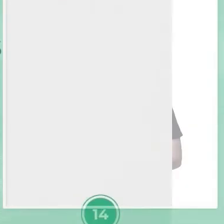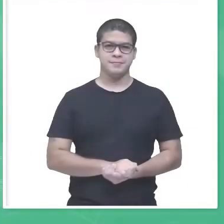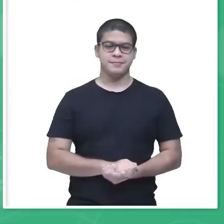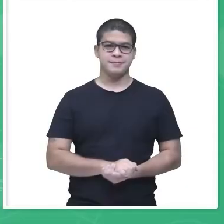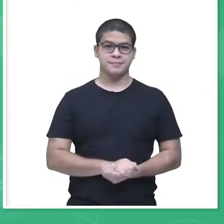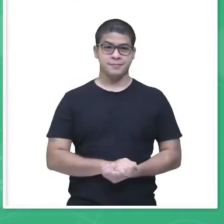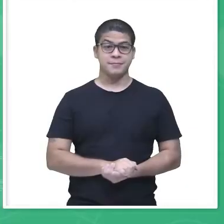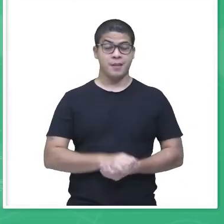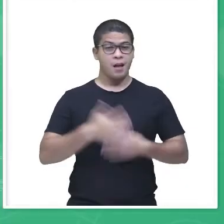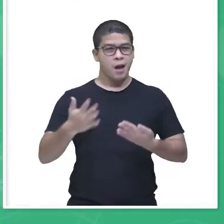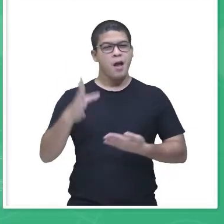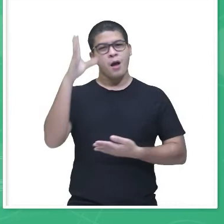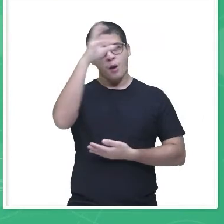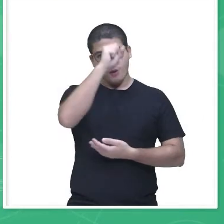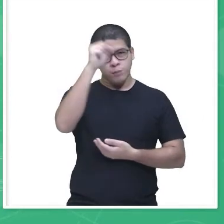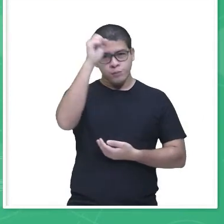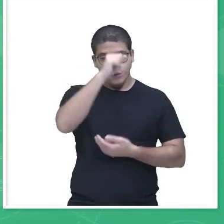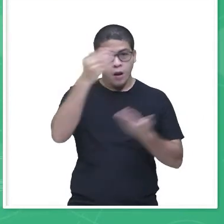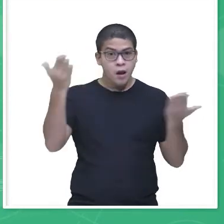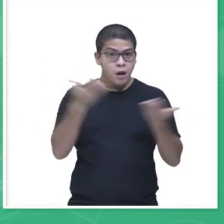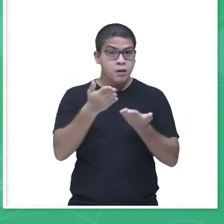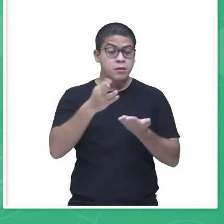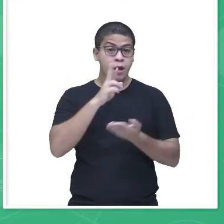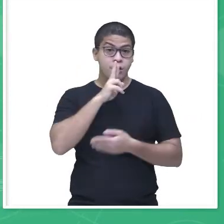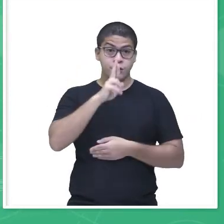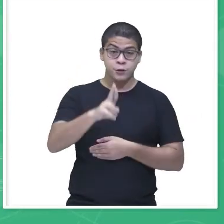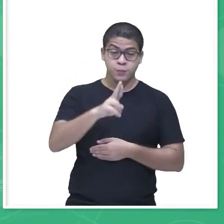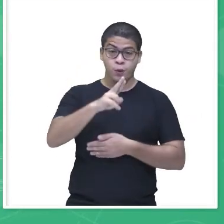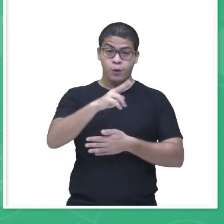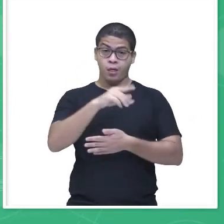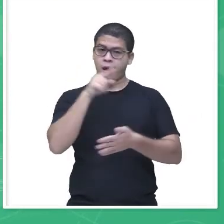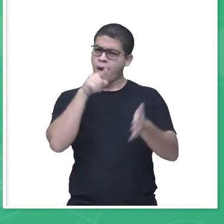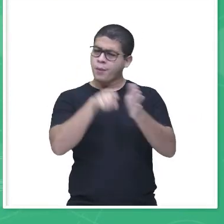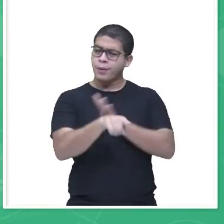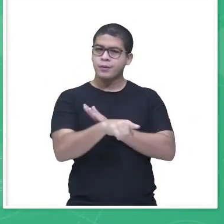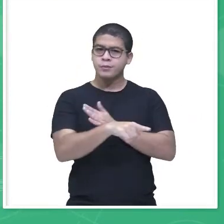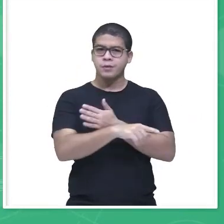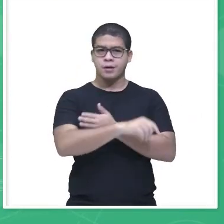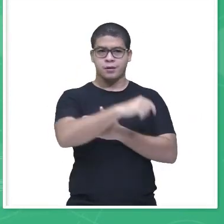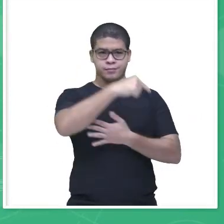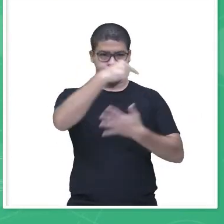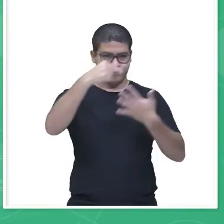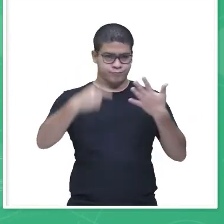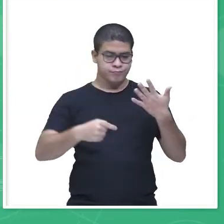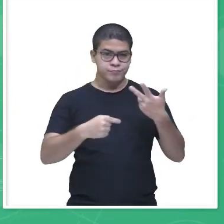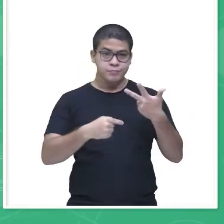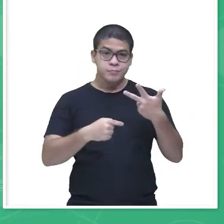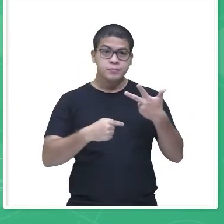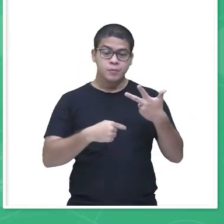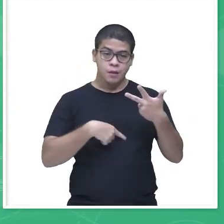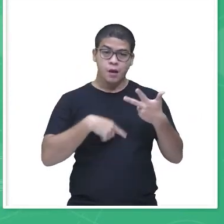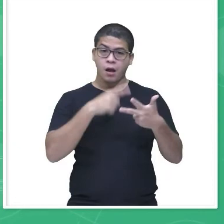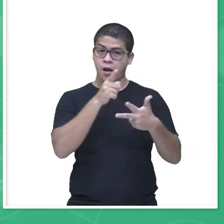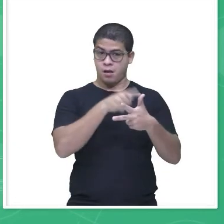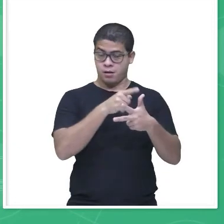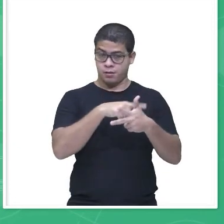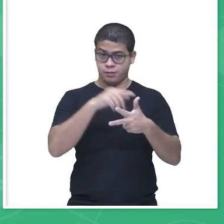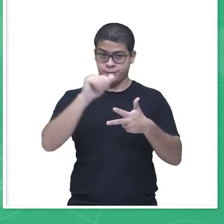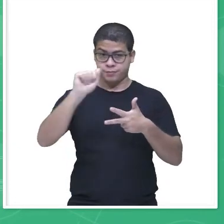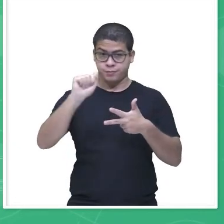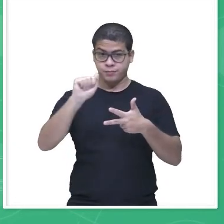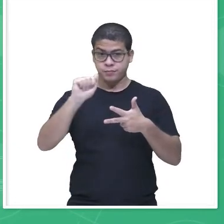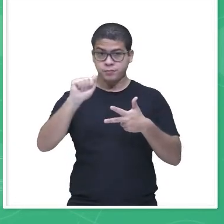Com base no que aprendemos hoje, responda as seguintes perguntas. Letra A. Cite três atitudes de higiene